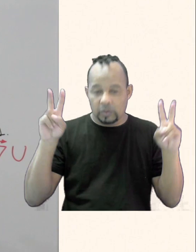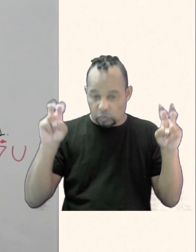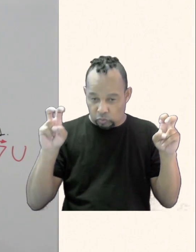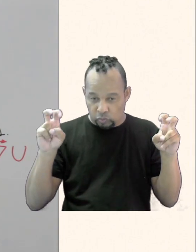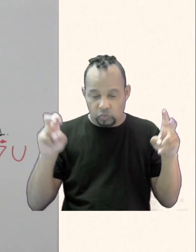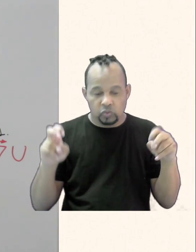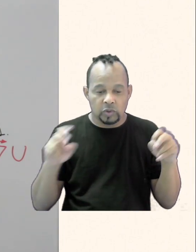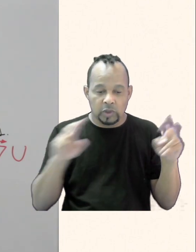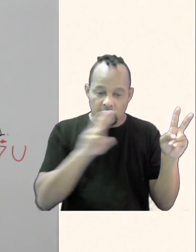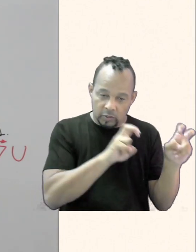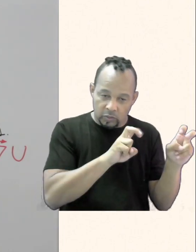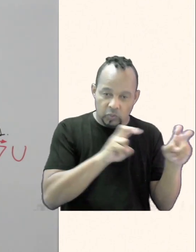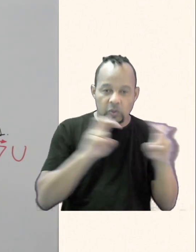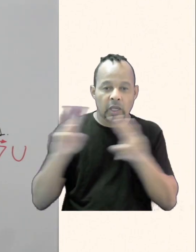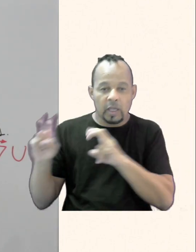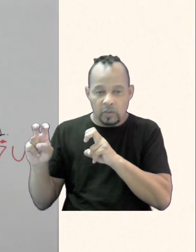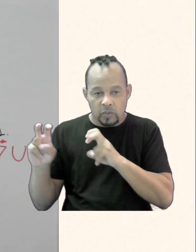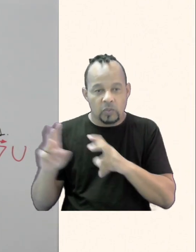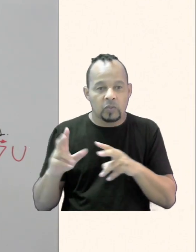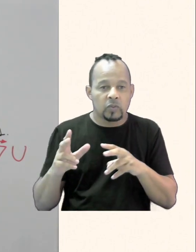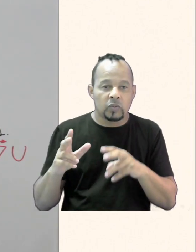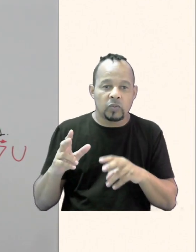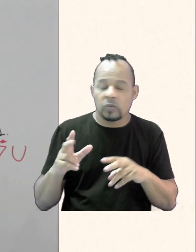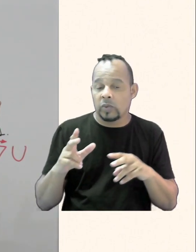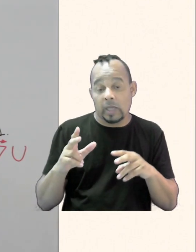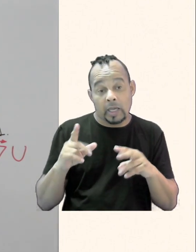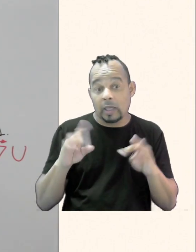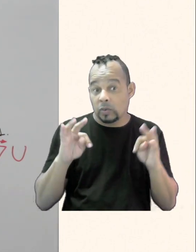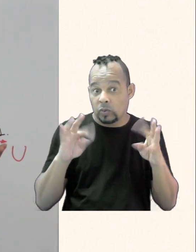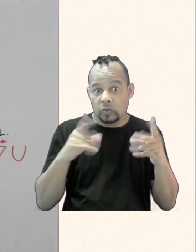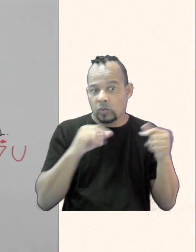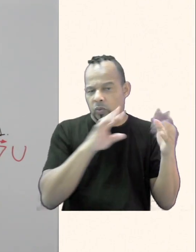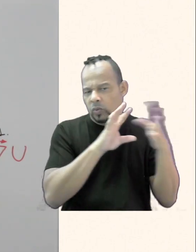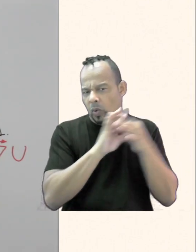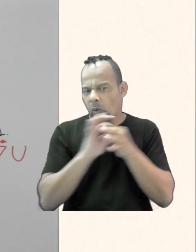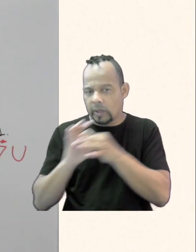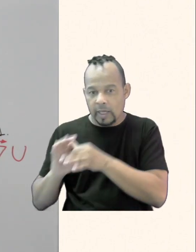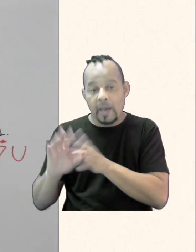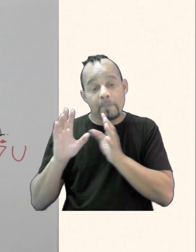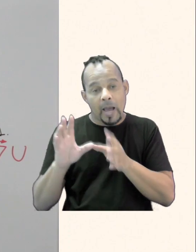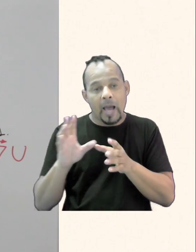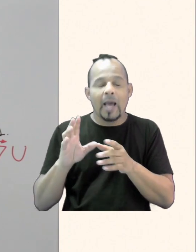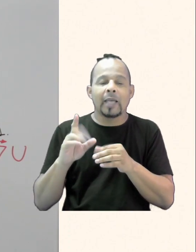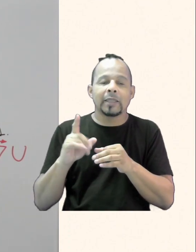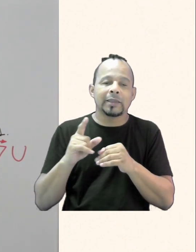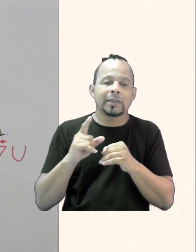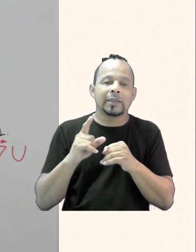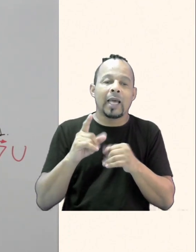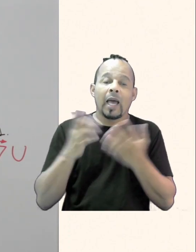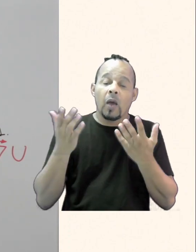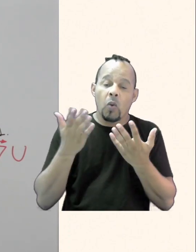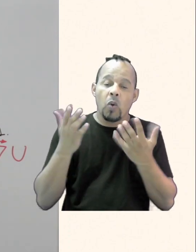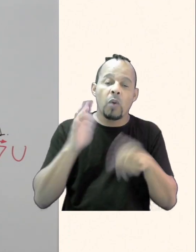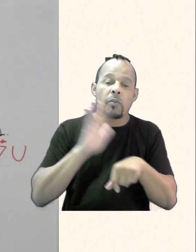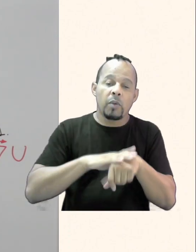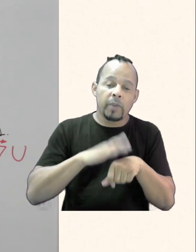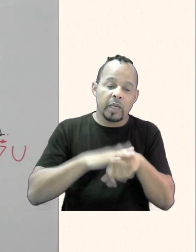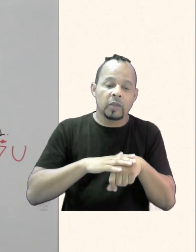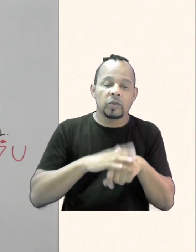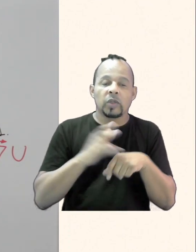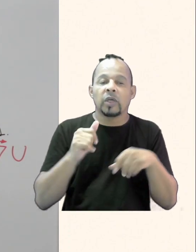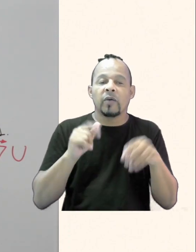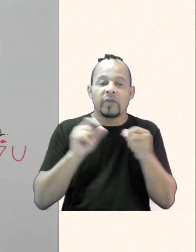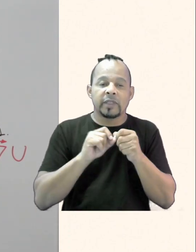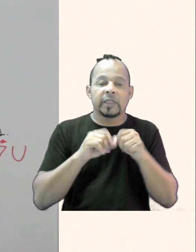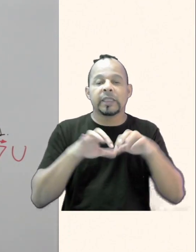separar didaticamente os assuntos, embora não dá para se separar, né? É tudo uma coisa só, mas